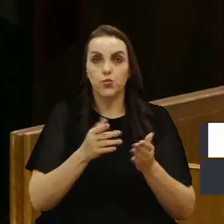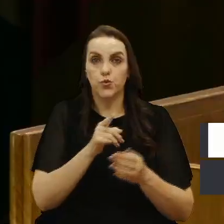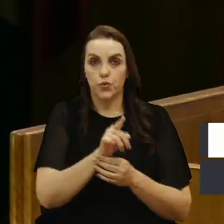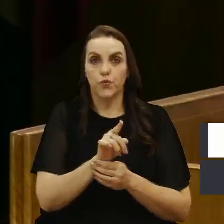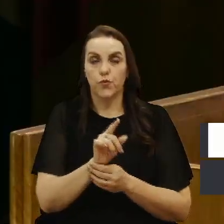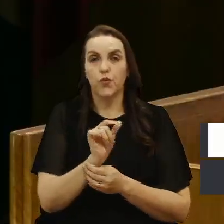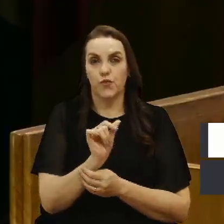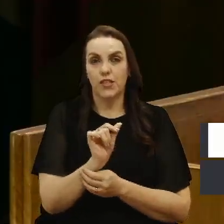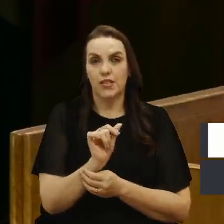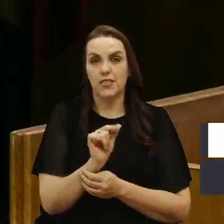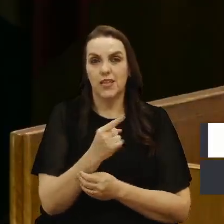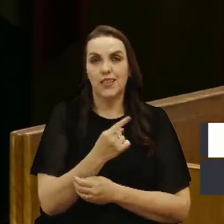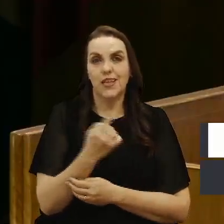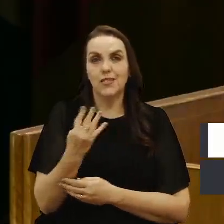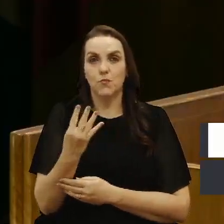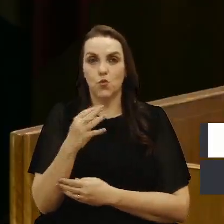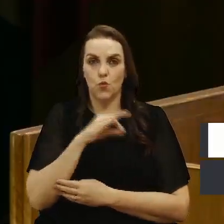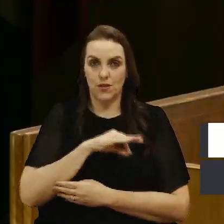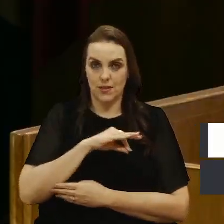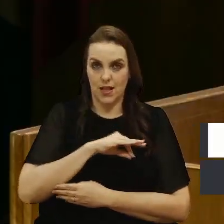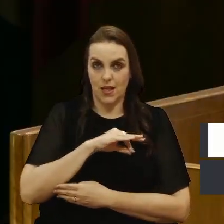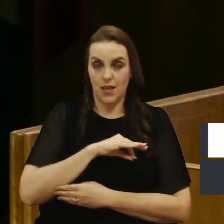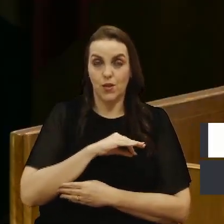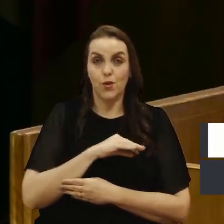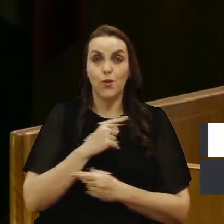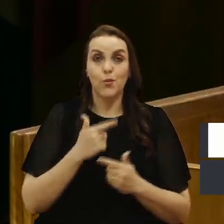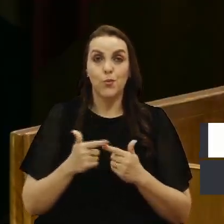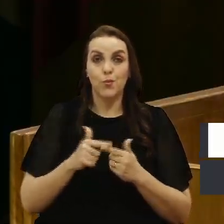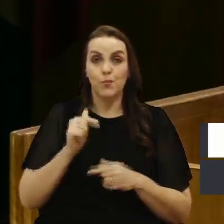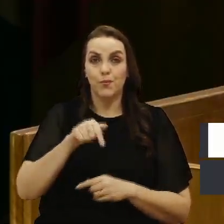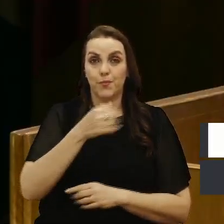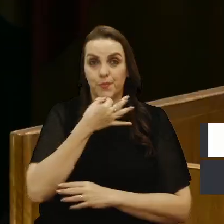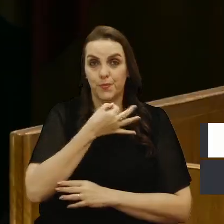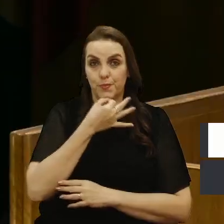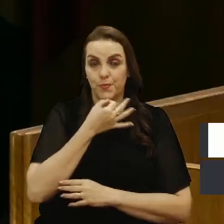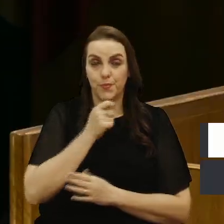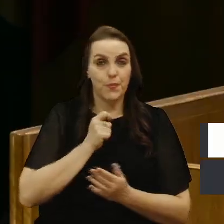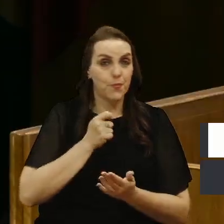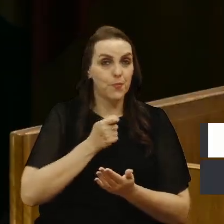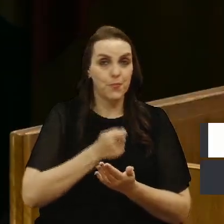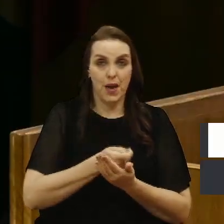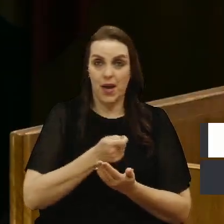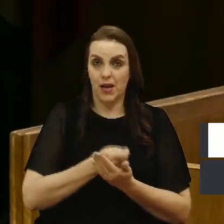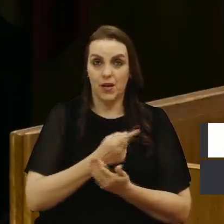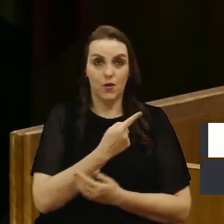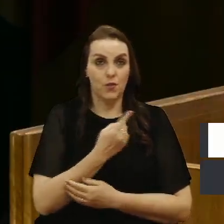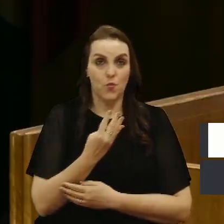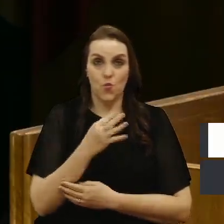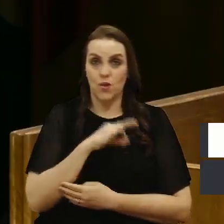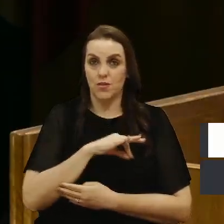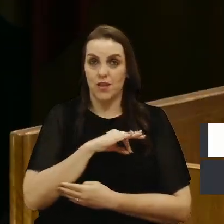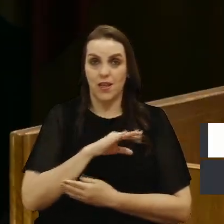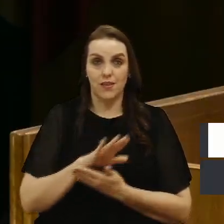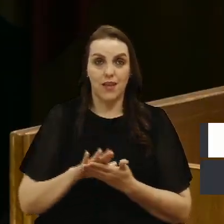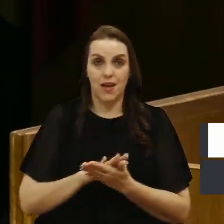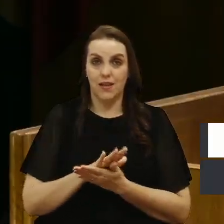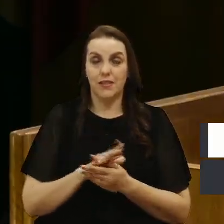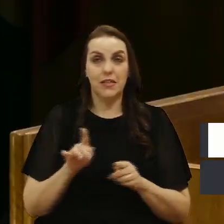conhecido como 14º. O problema é que o município de Caxias não paga o incentivo financeiro e